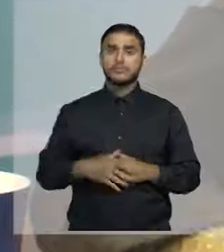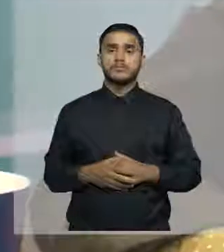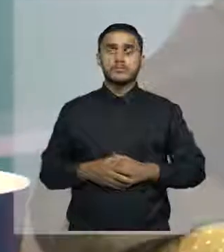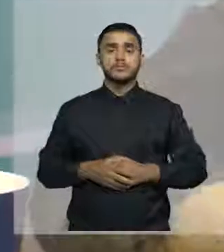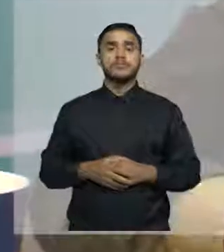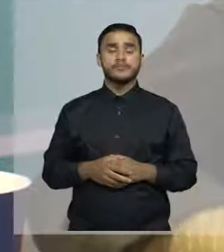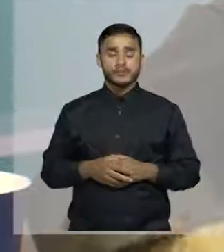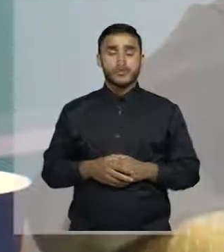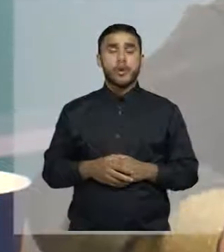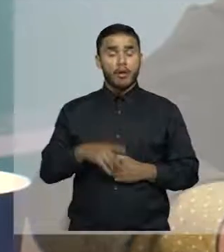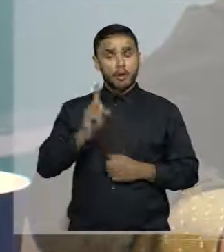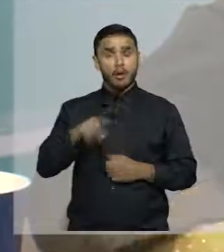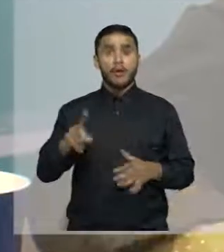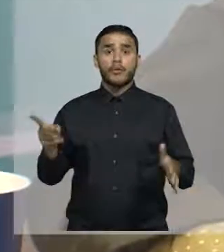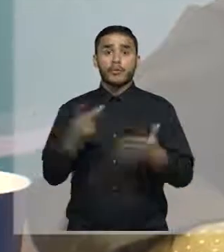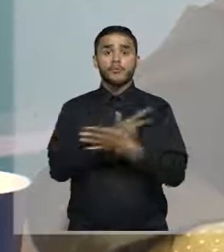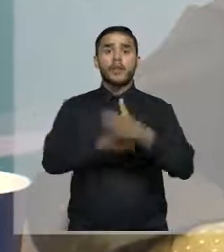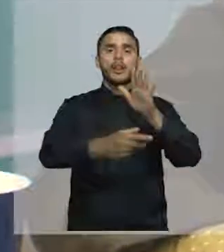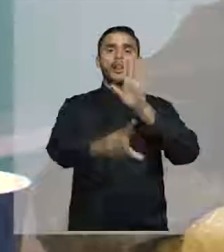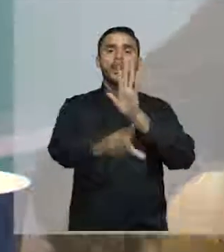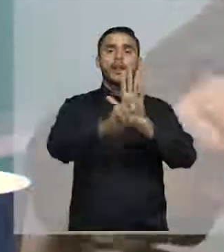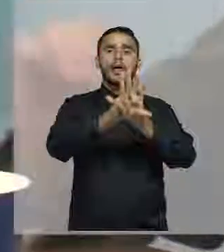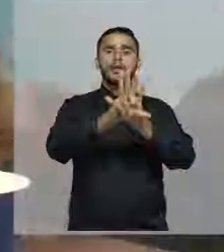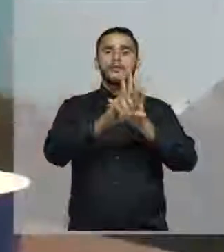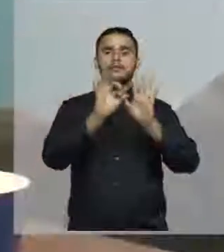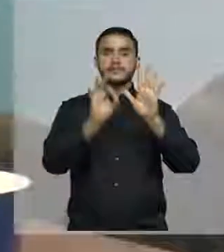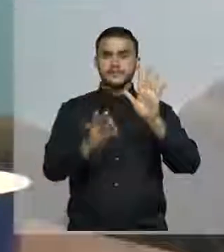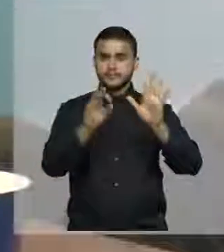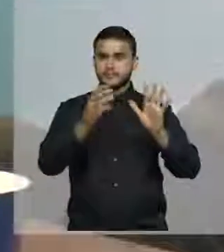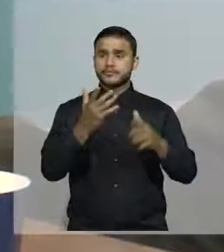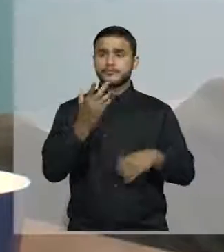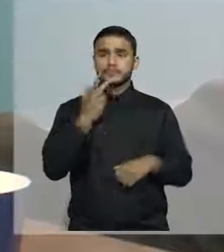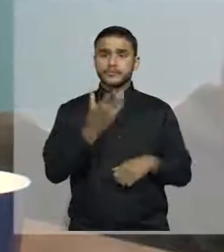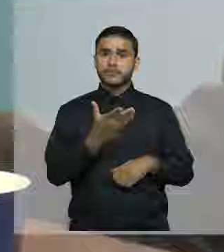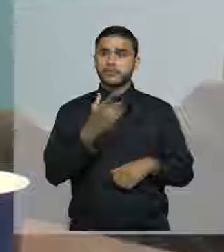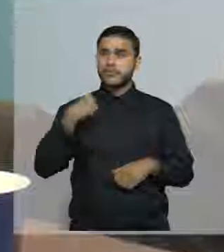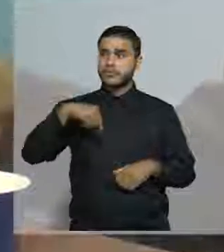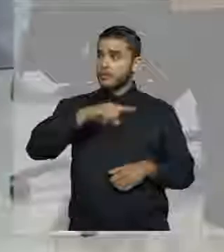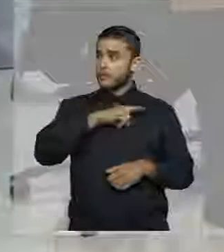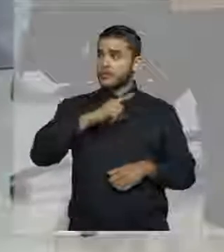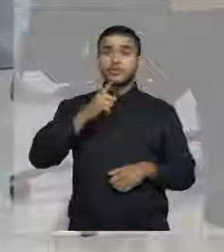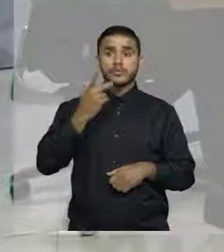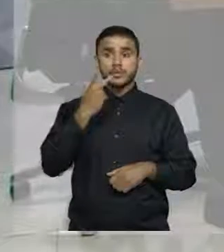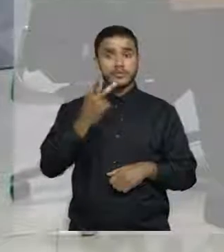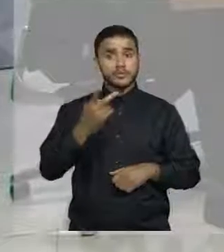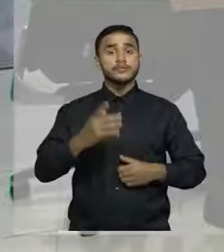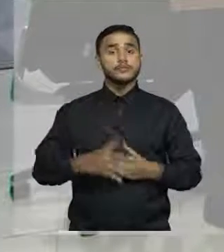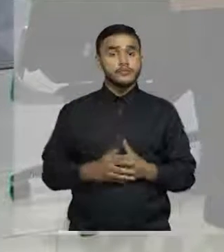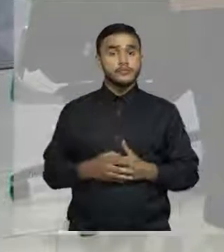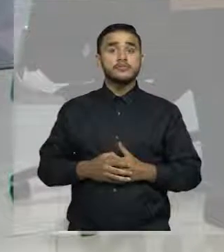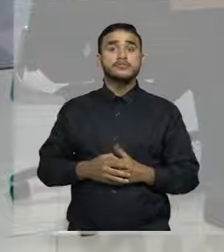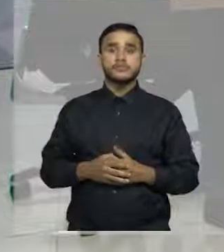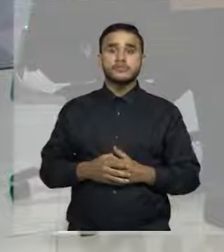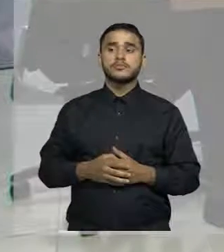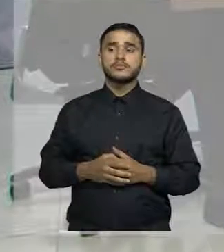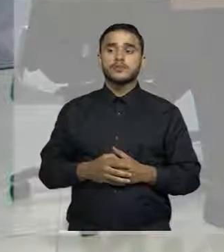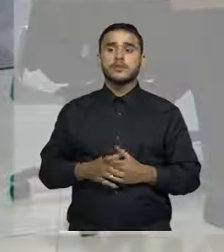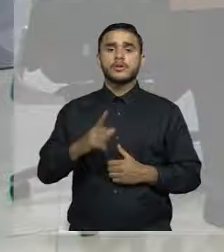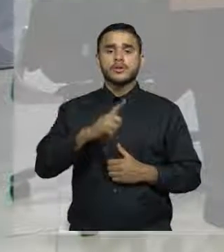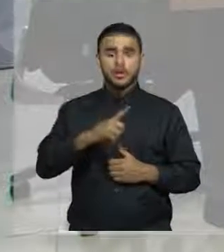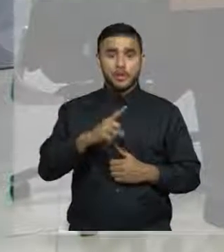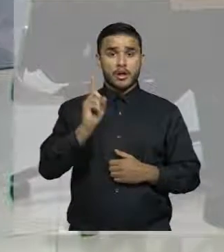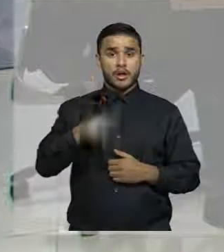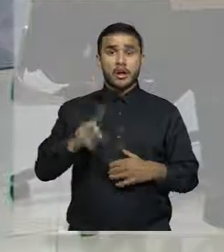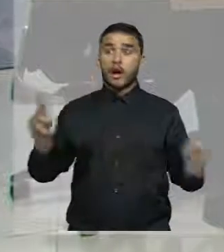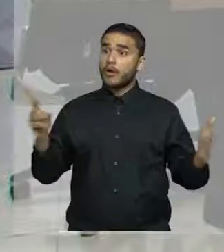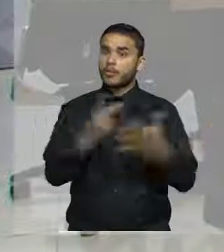Causa disso, a legislação penal que foi escrita, Clésio, para nós, para o Pimenta Neves, para o sujeito que no